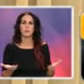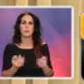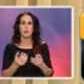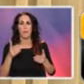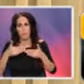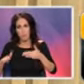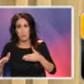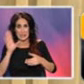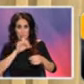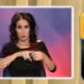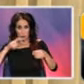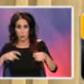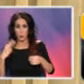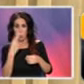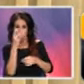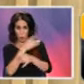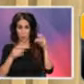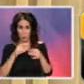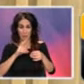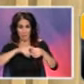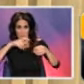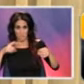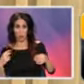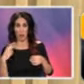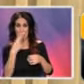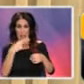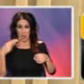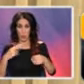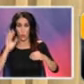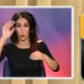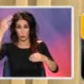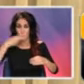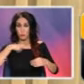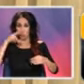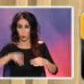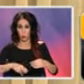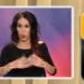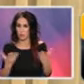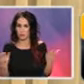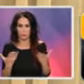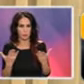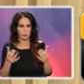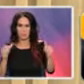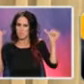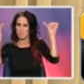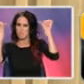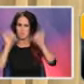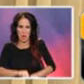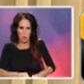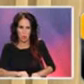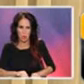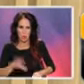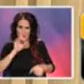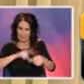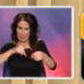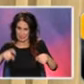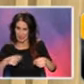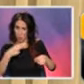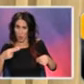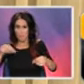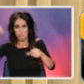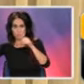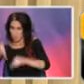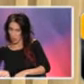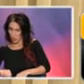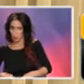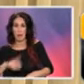União Europeia e da zona euro, o futuro de Portugal seria catastrófico. Em 40 anos